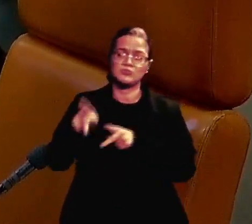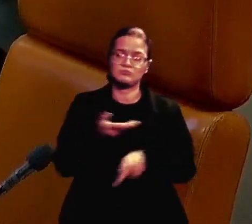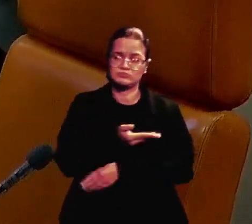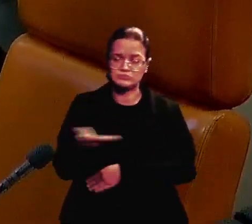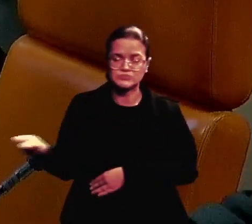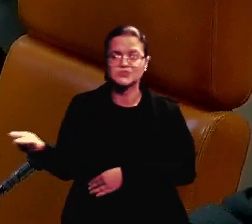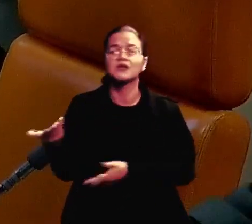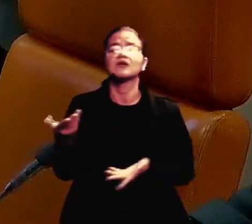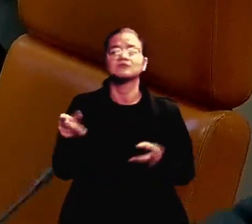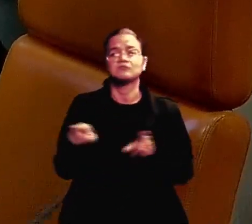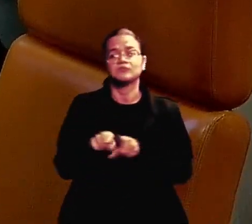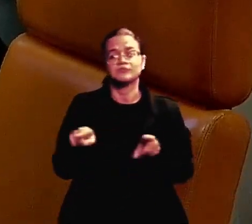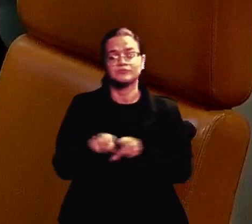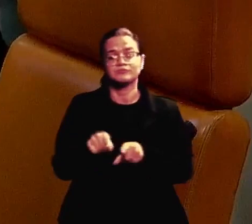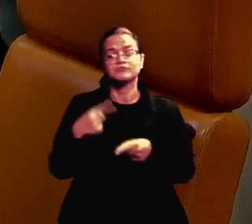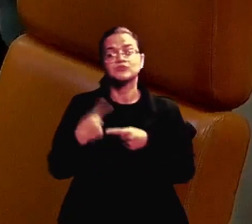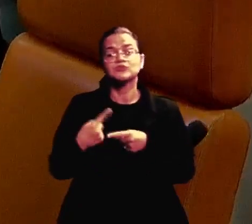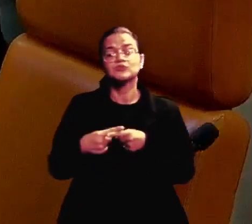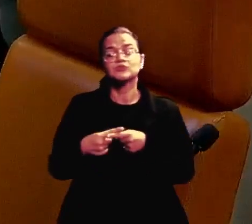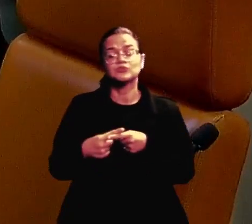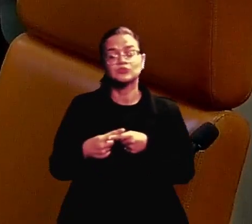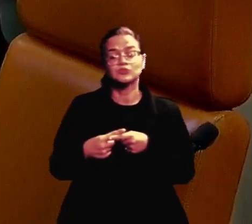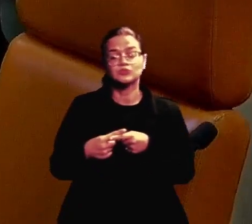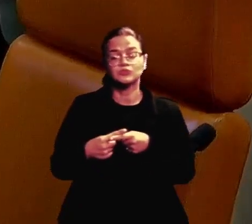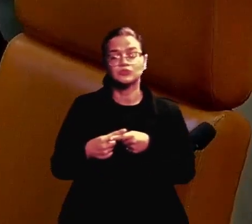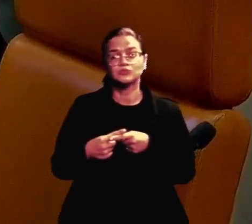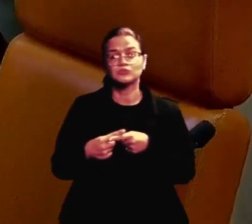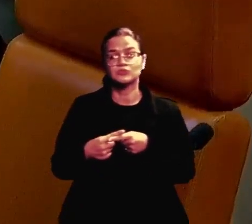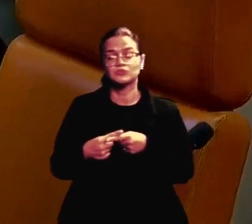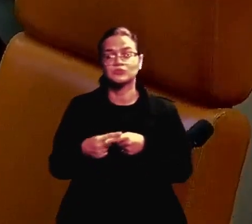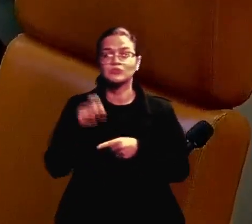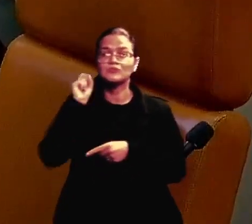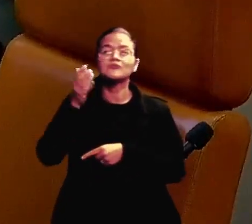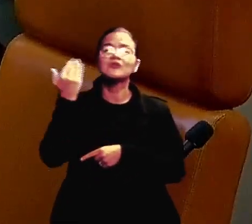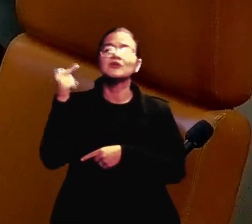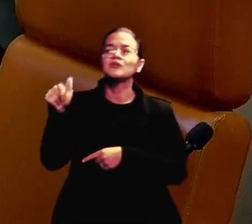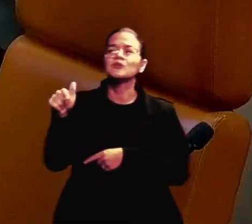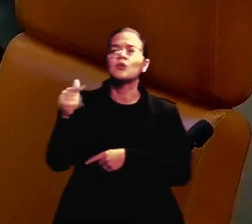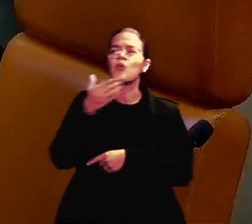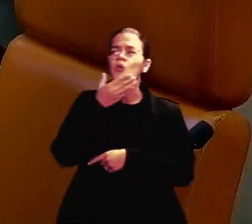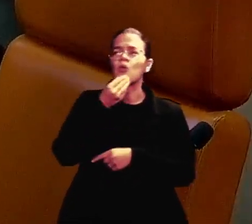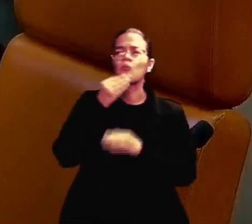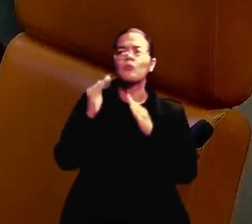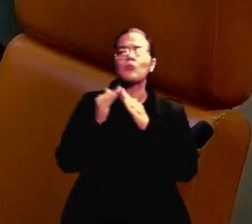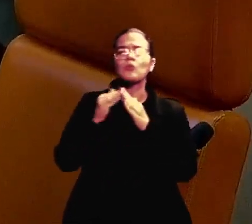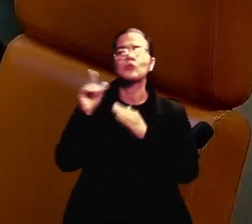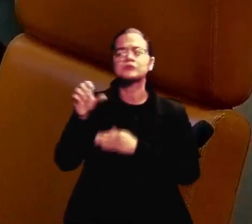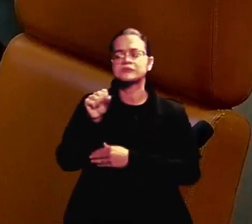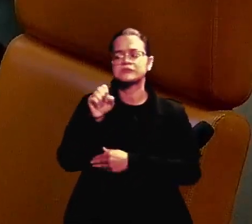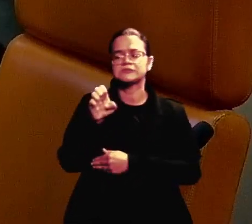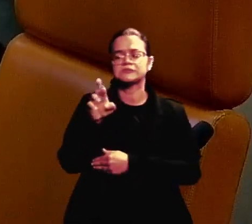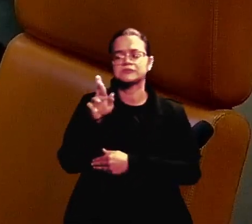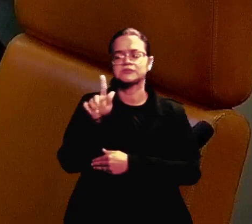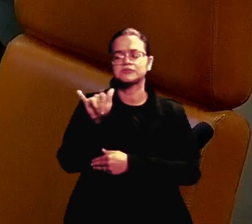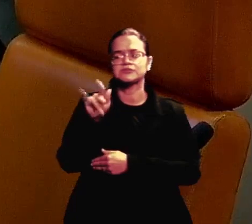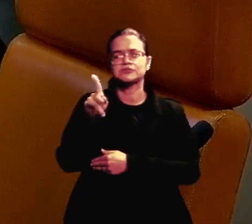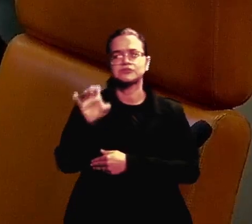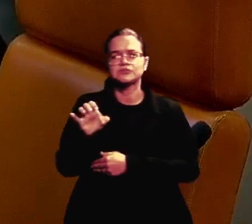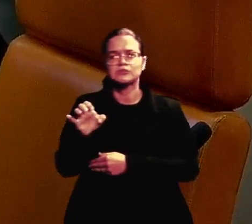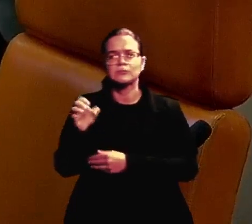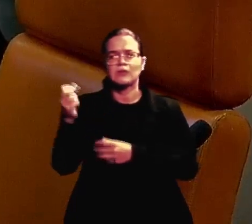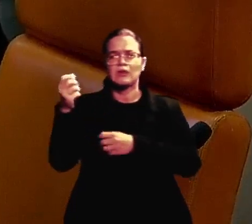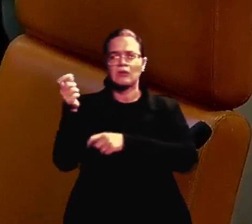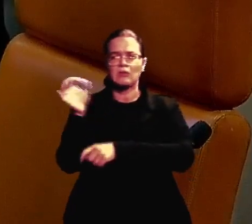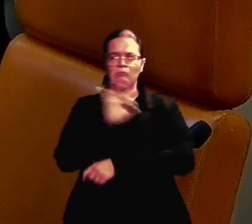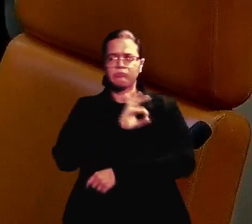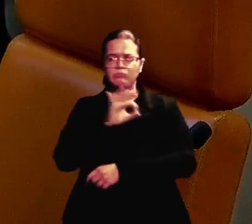senhores. Porque, né, aquele morador lá do Sergipe, que foi asfixiado